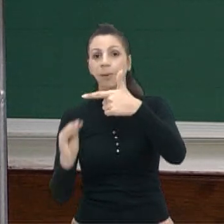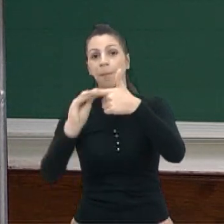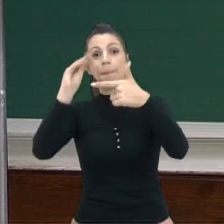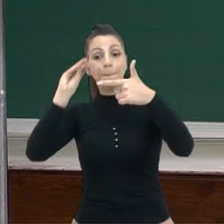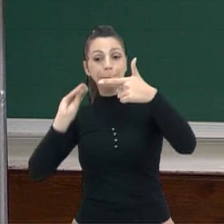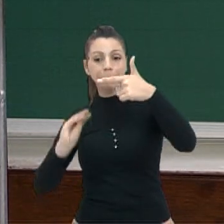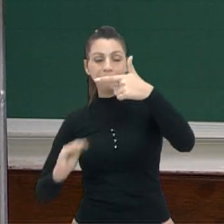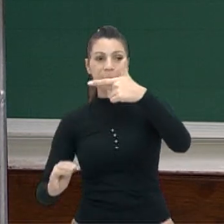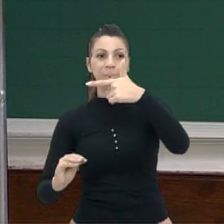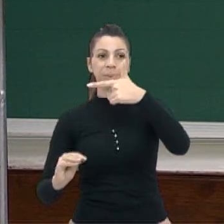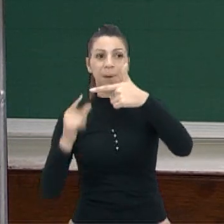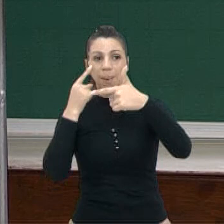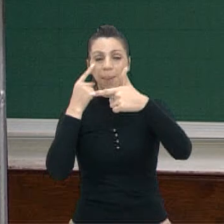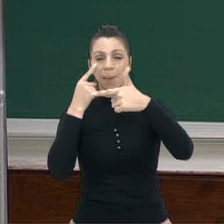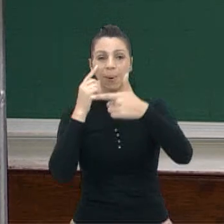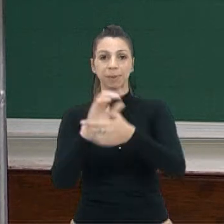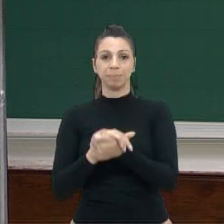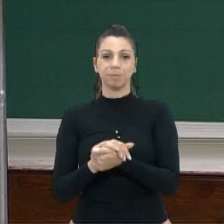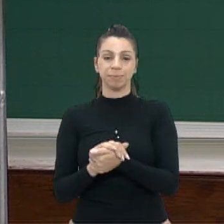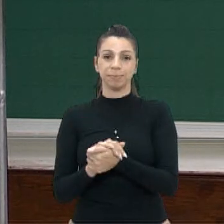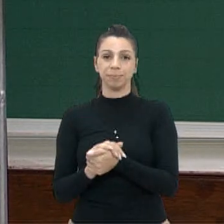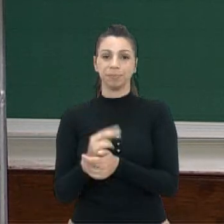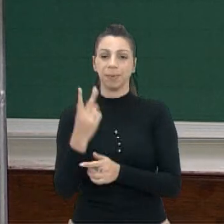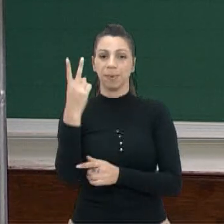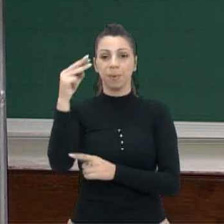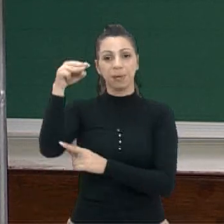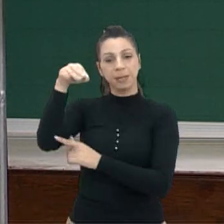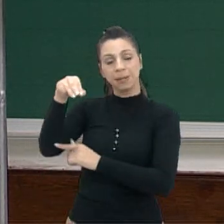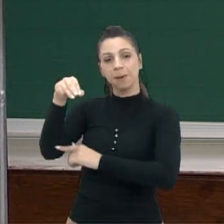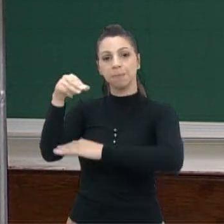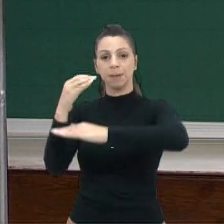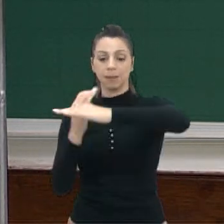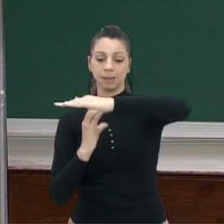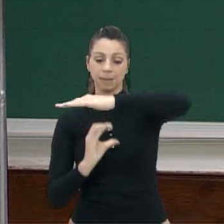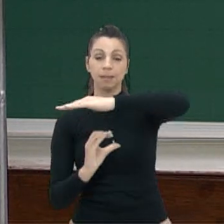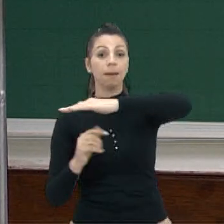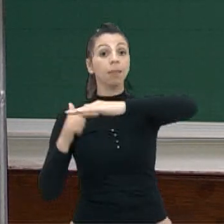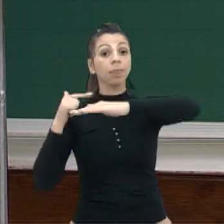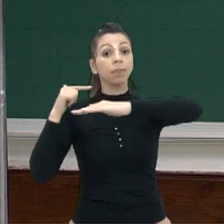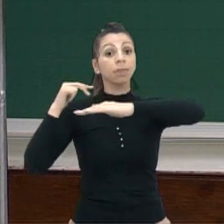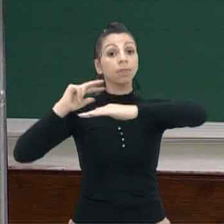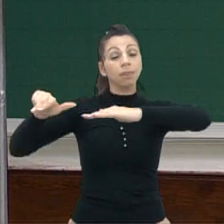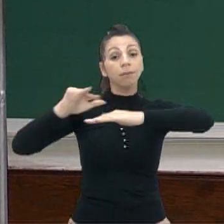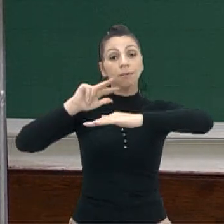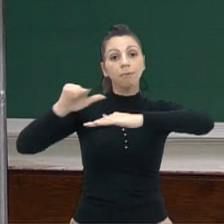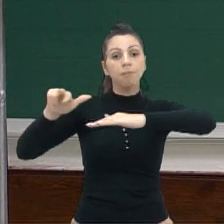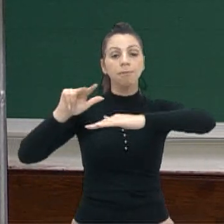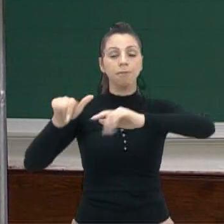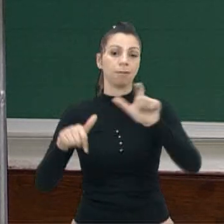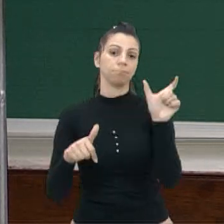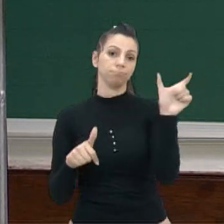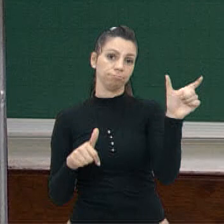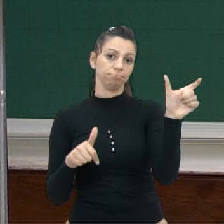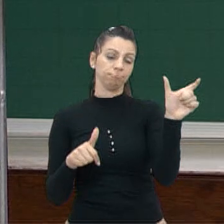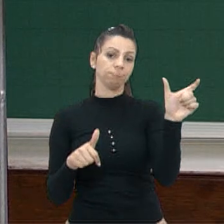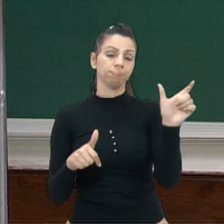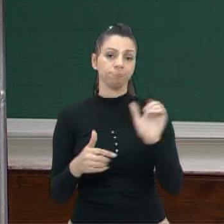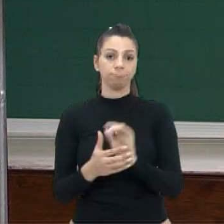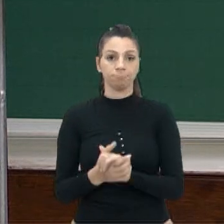denominador. Essa expressão aqui não é um monômio, ela é uma fração algébrica. Tá? Não precisa se preocupar com esse termo, fração